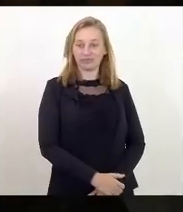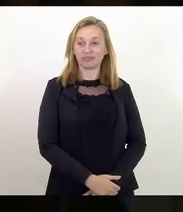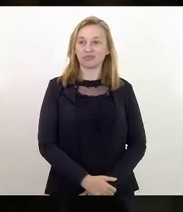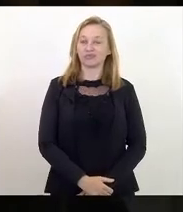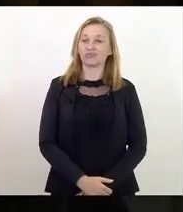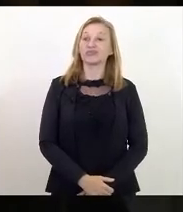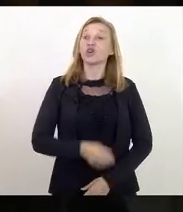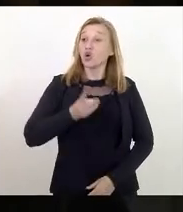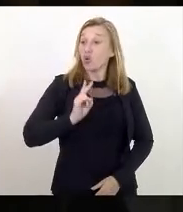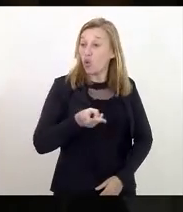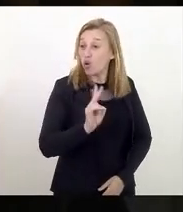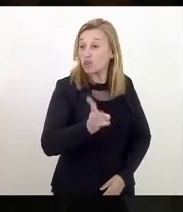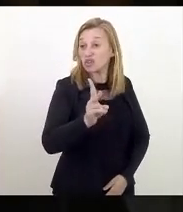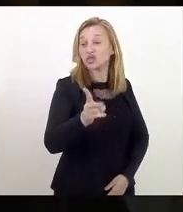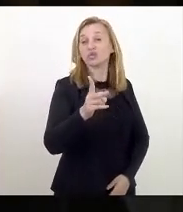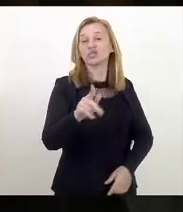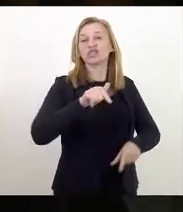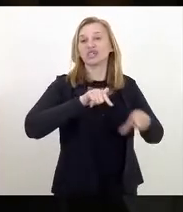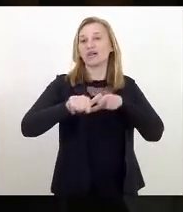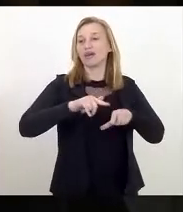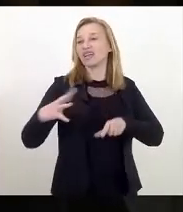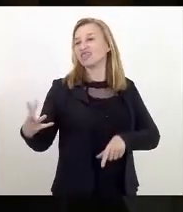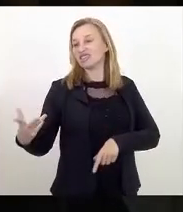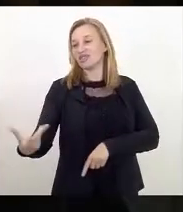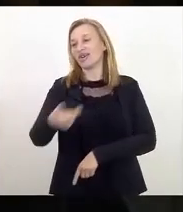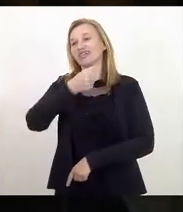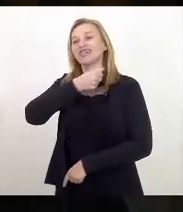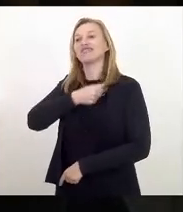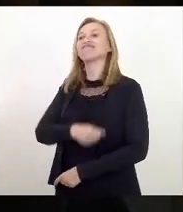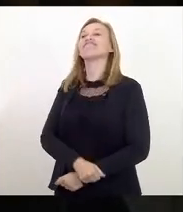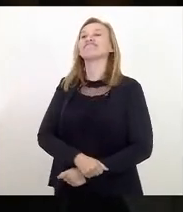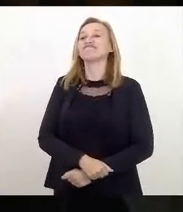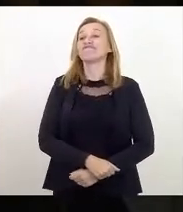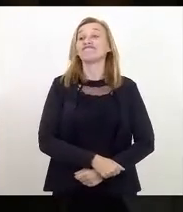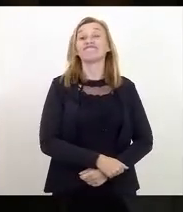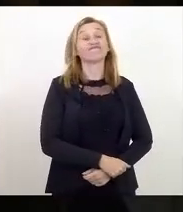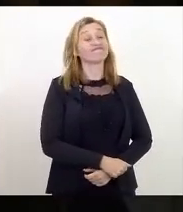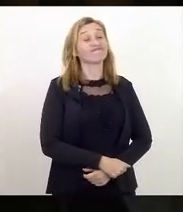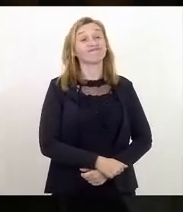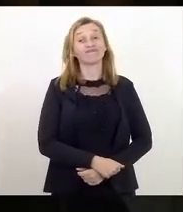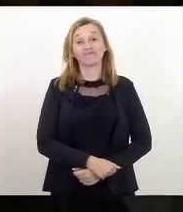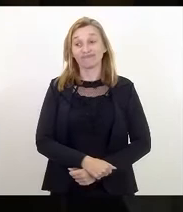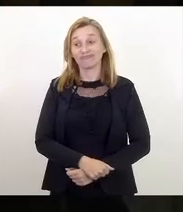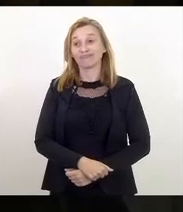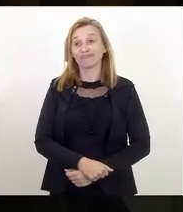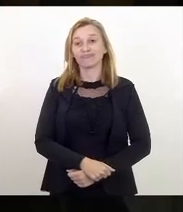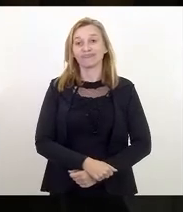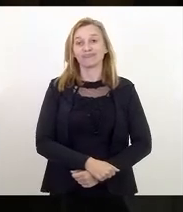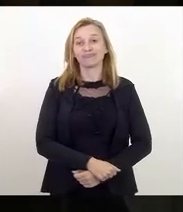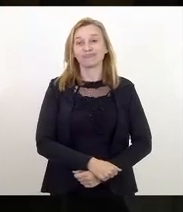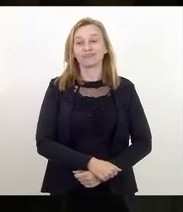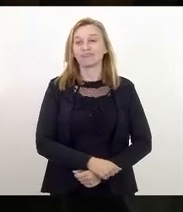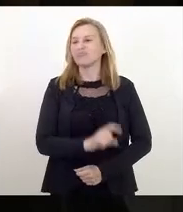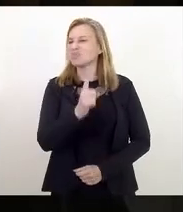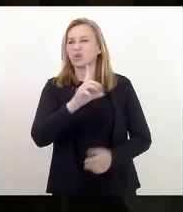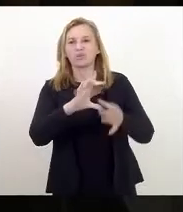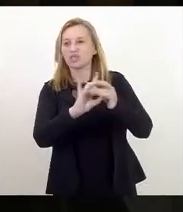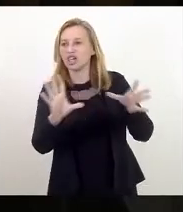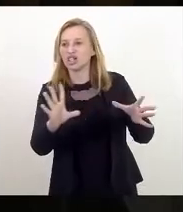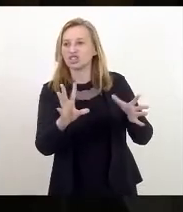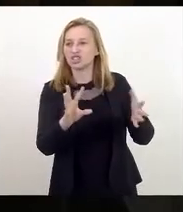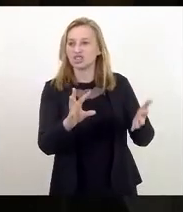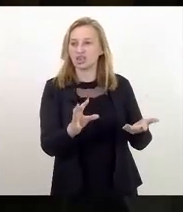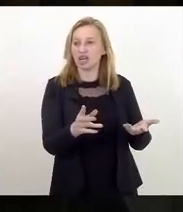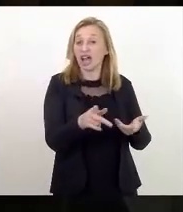Continuem fazendo esse trabalho excelente que não deixa os sem teto, os sem